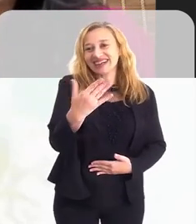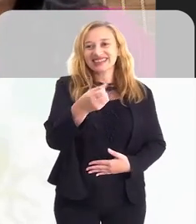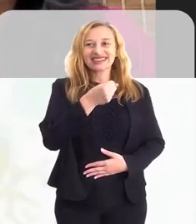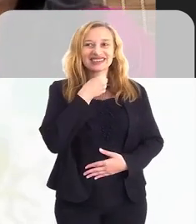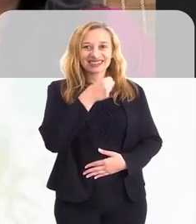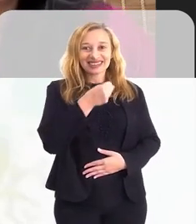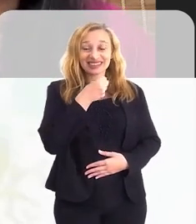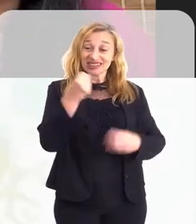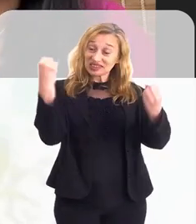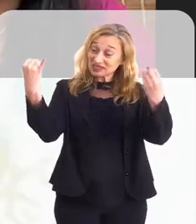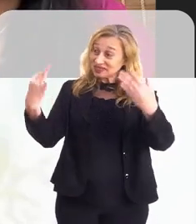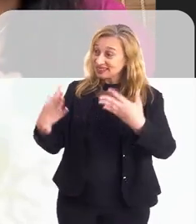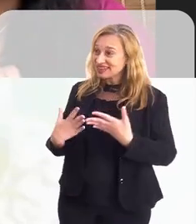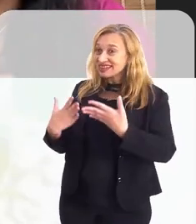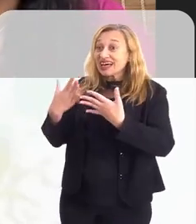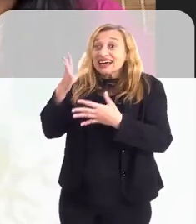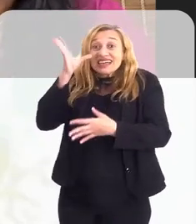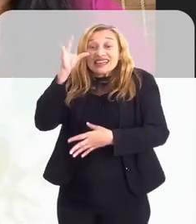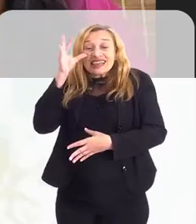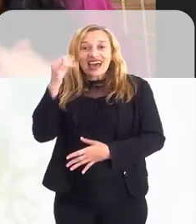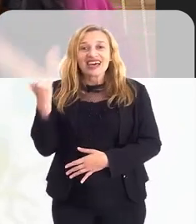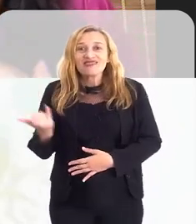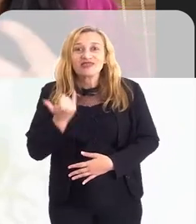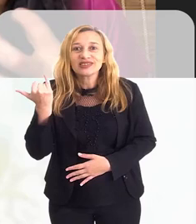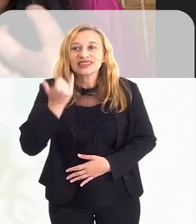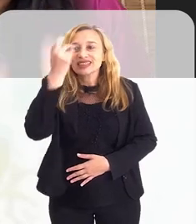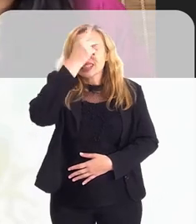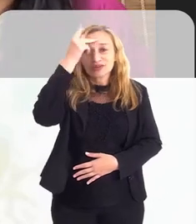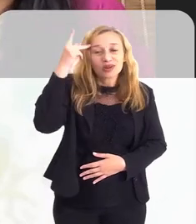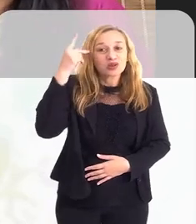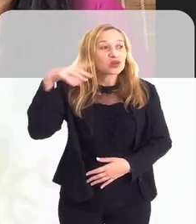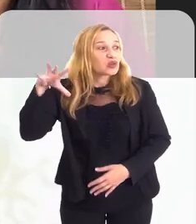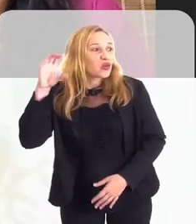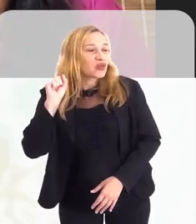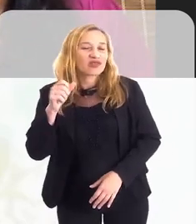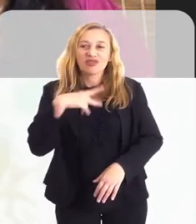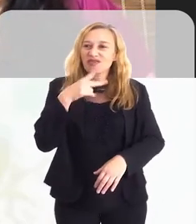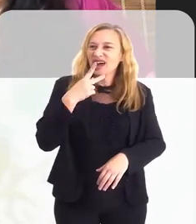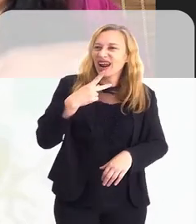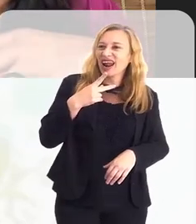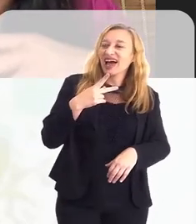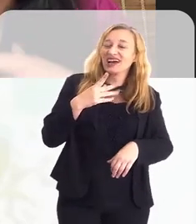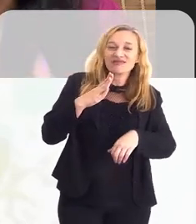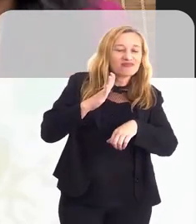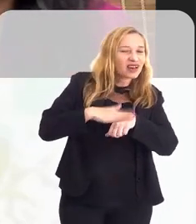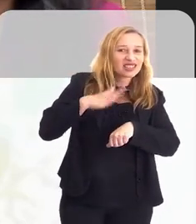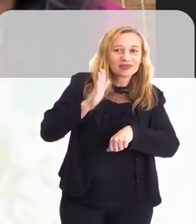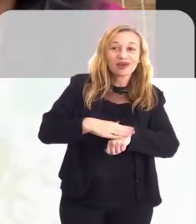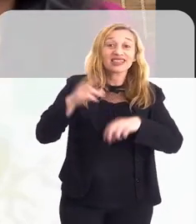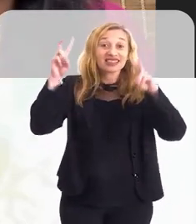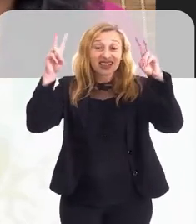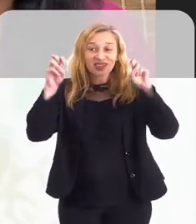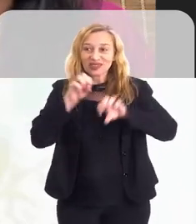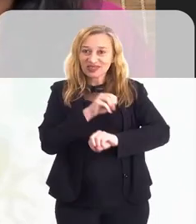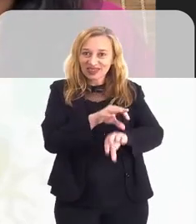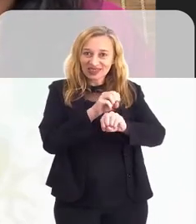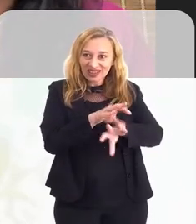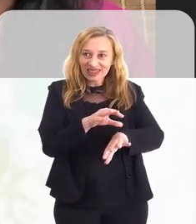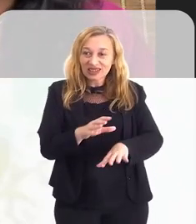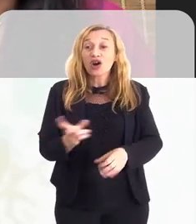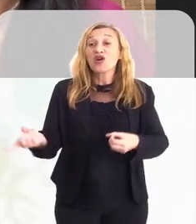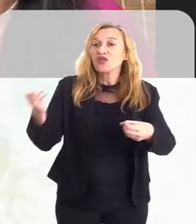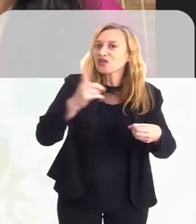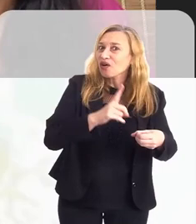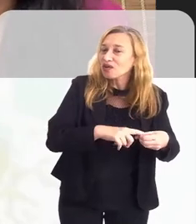pela nossa entrevista. Foi esclarecedor e é interessante, é importante as pessoas ouvirem isso. E a gente vai falar muito disso aqui ainda no